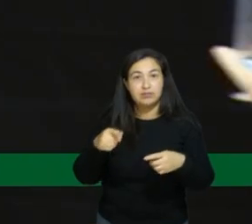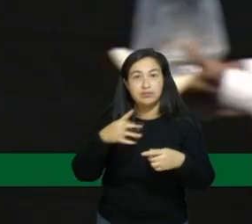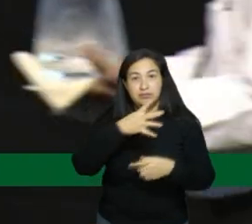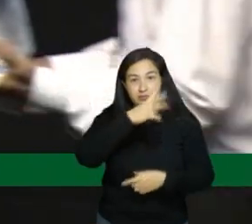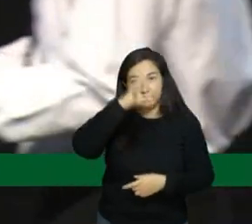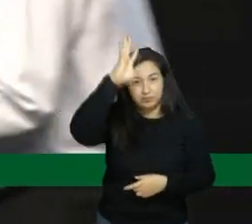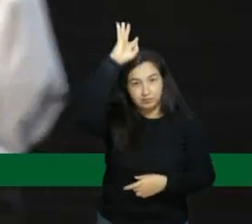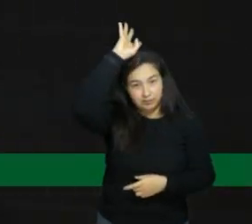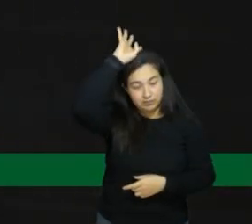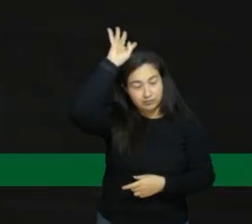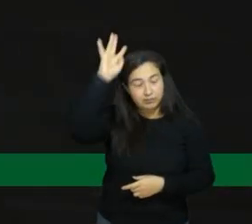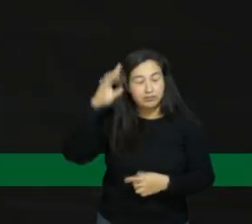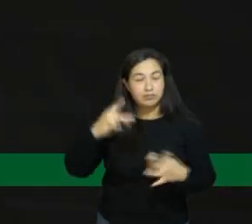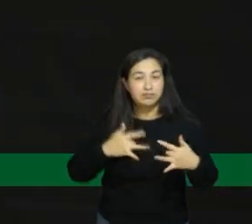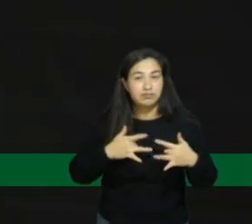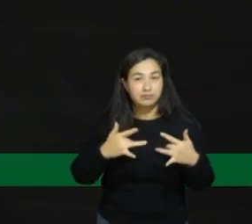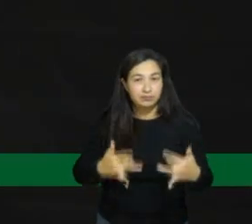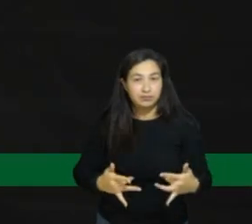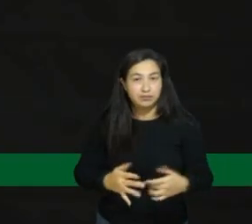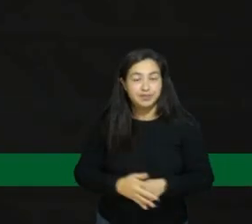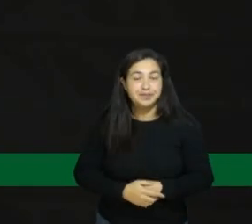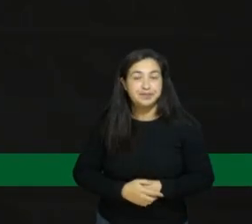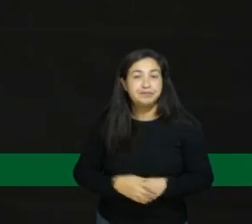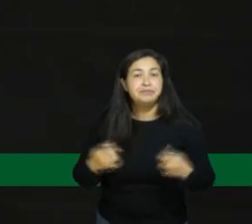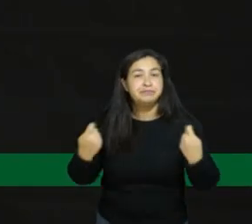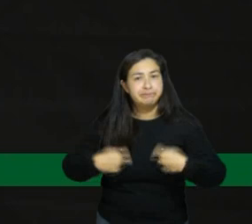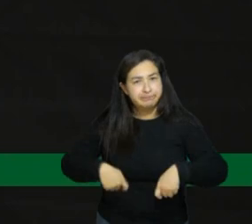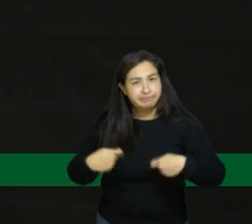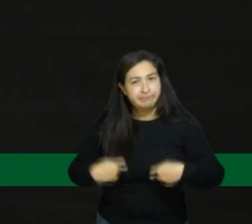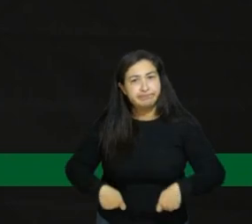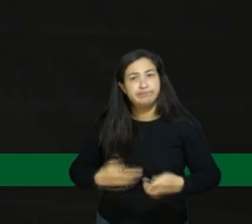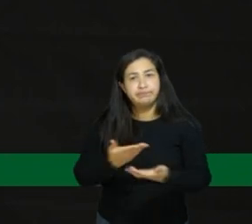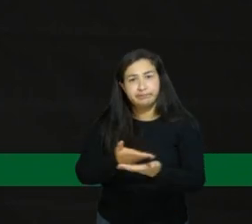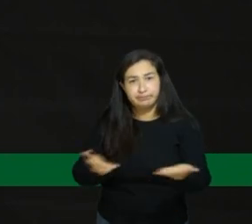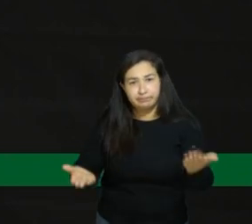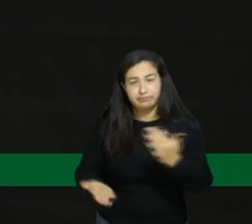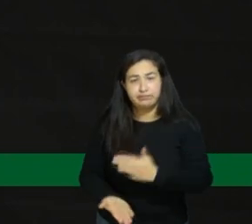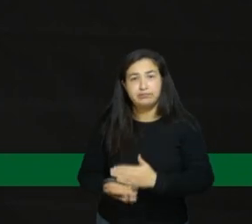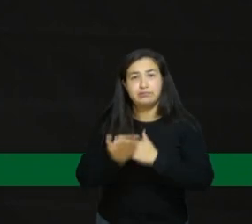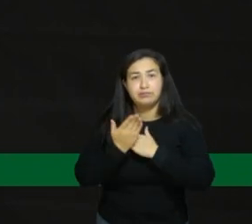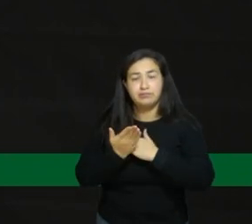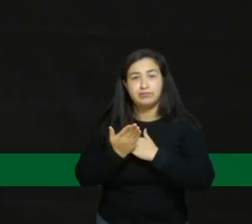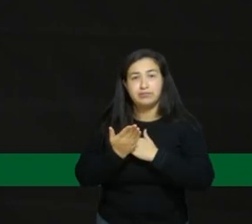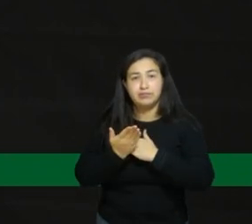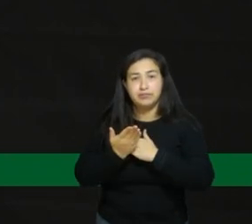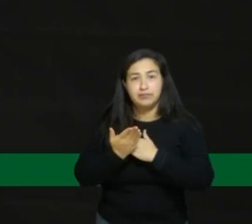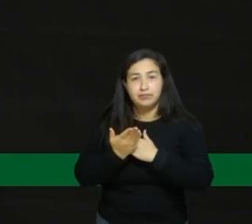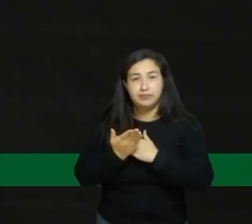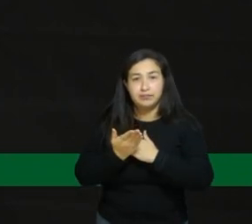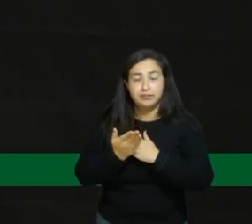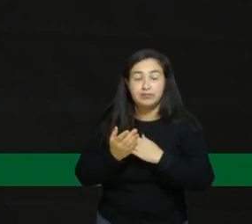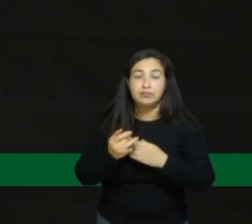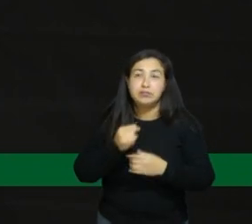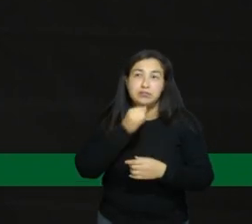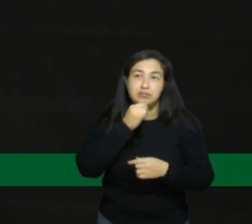de vocês. Estamos criando, a partir desse exemplo do Rio Grande do Sul, uma força-tarefa